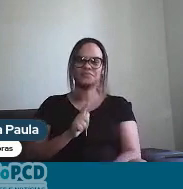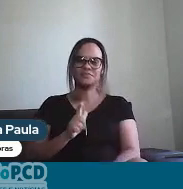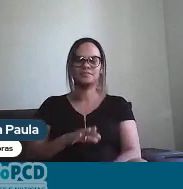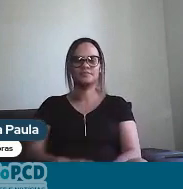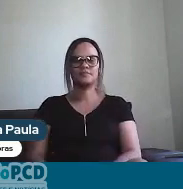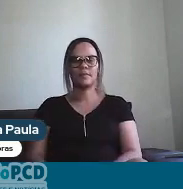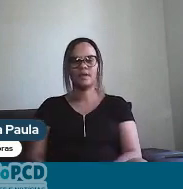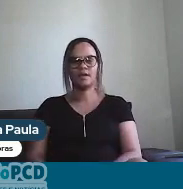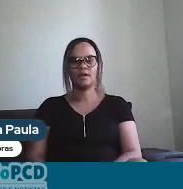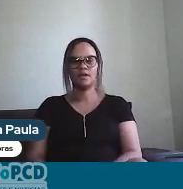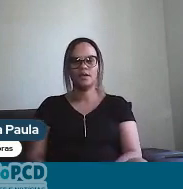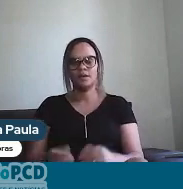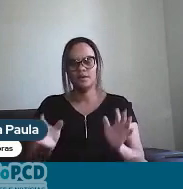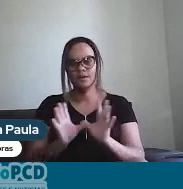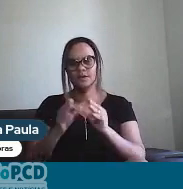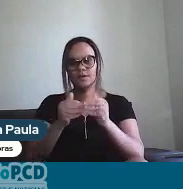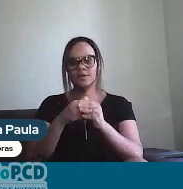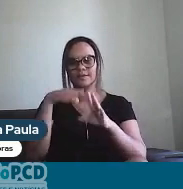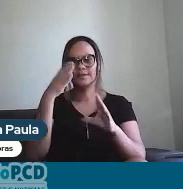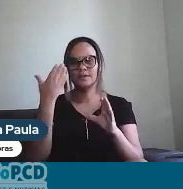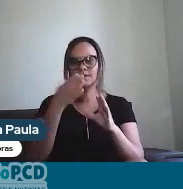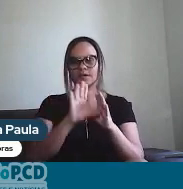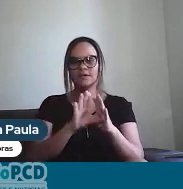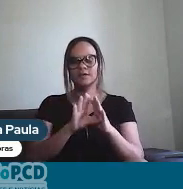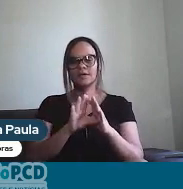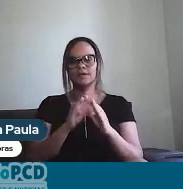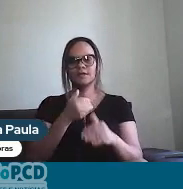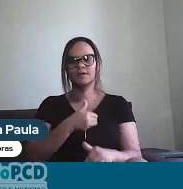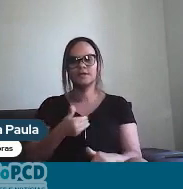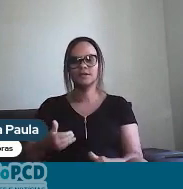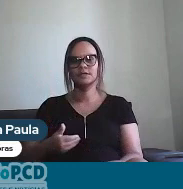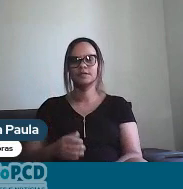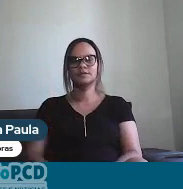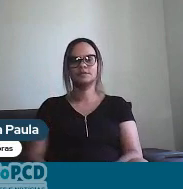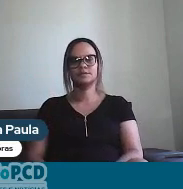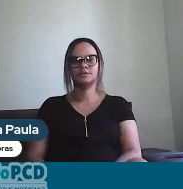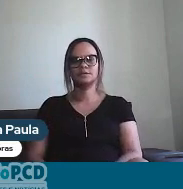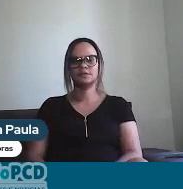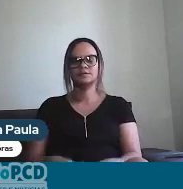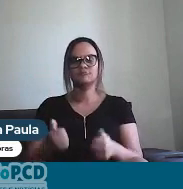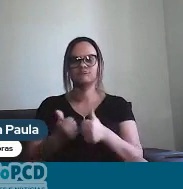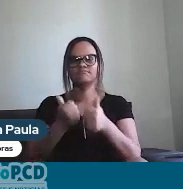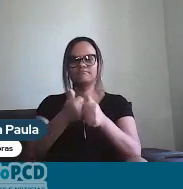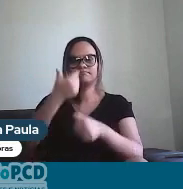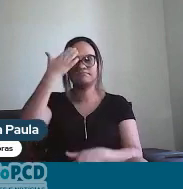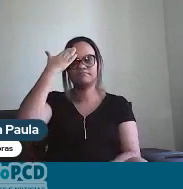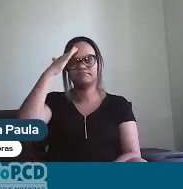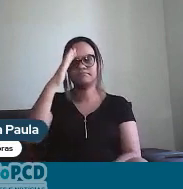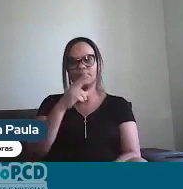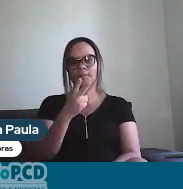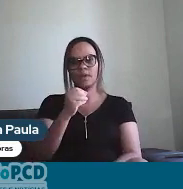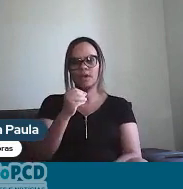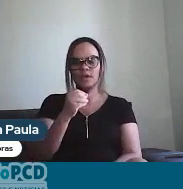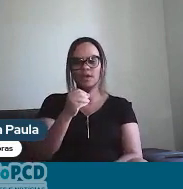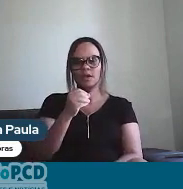assim, um novo grupo foi instaurado, e aí veio junto com aquele comitê CIAD, eu não sei se vocês acompanharam, lá por volta de